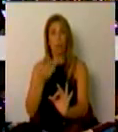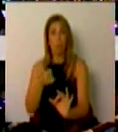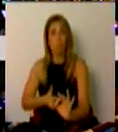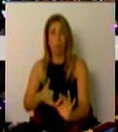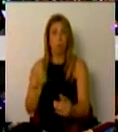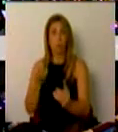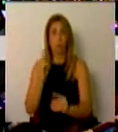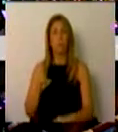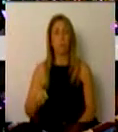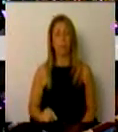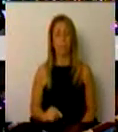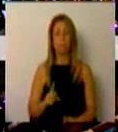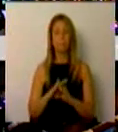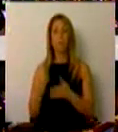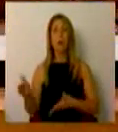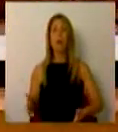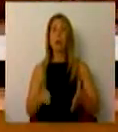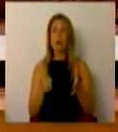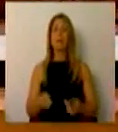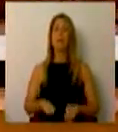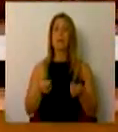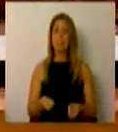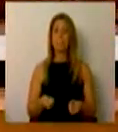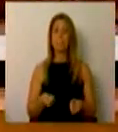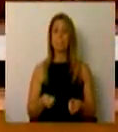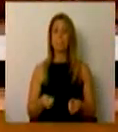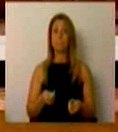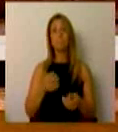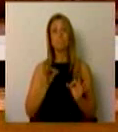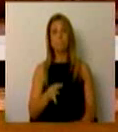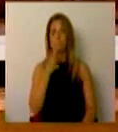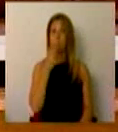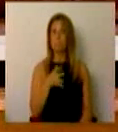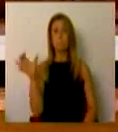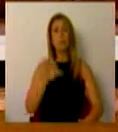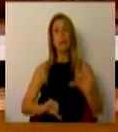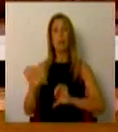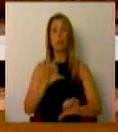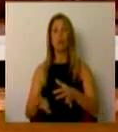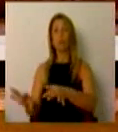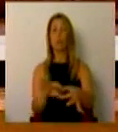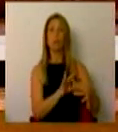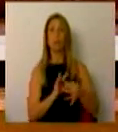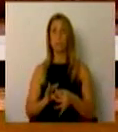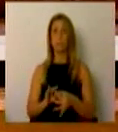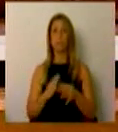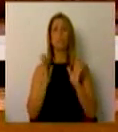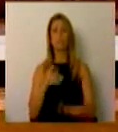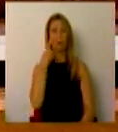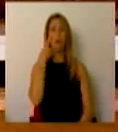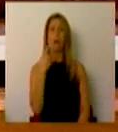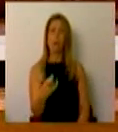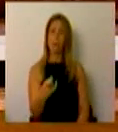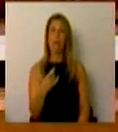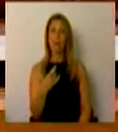No plano das apostas estratégicas, não podemos deixar de referir os laboratórios colaborativos. Estão já reconhecidos